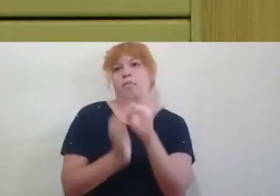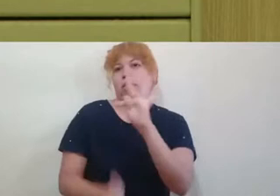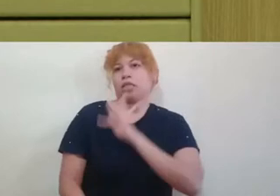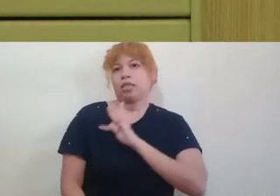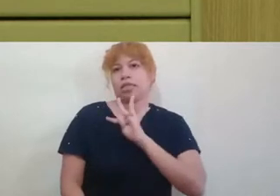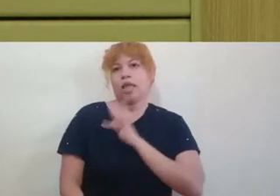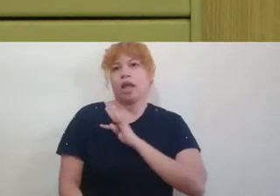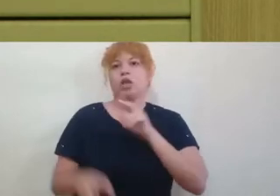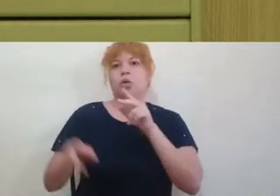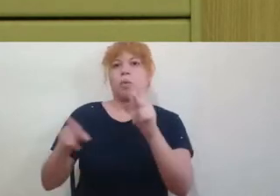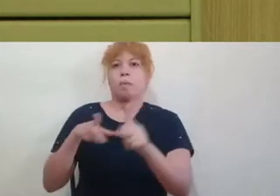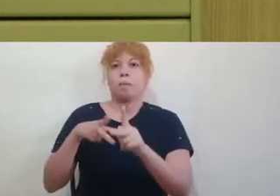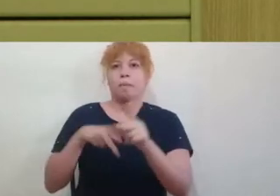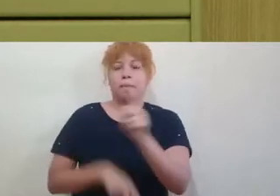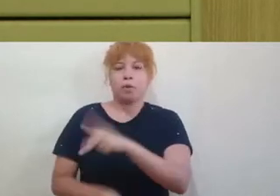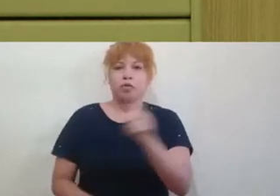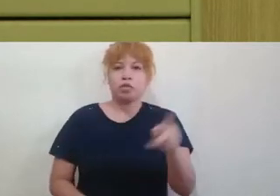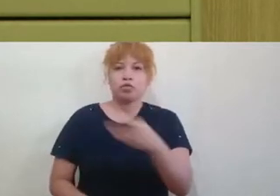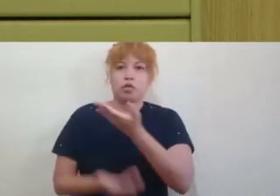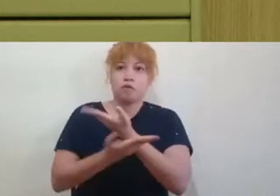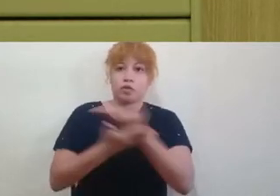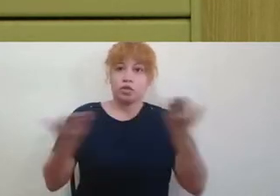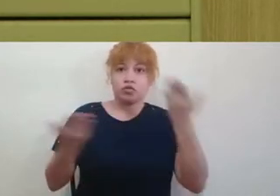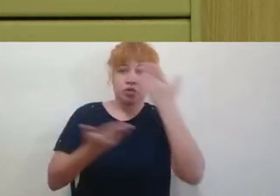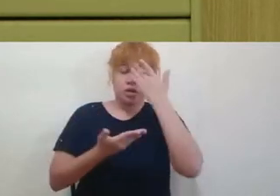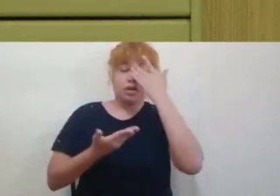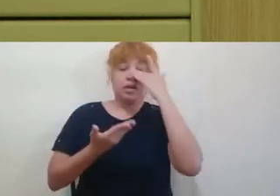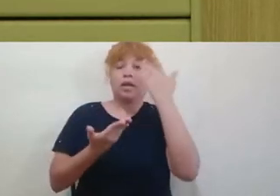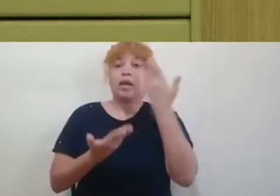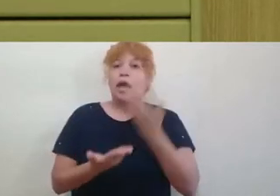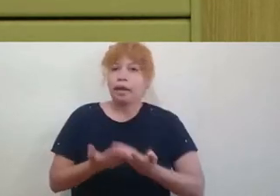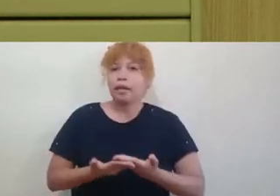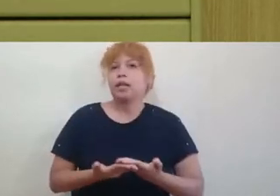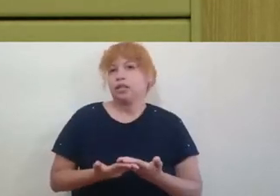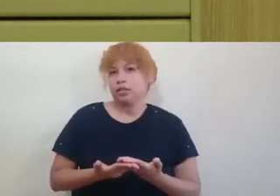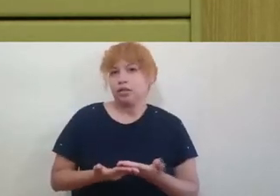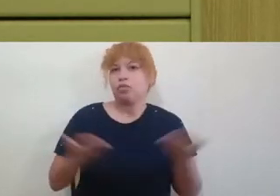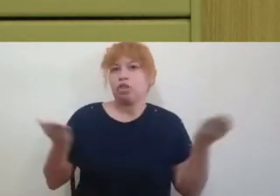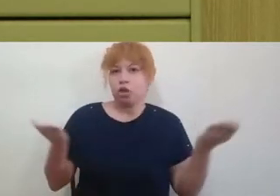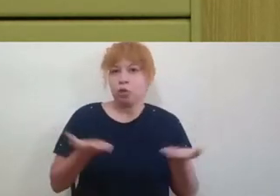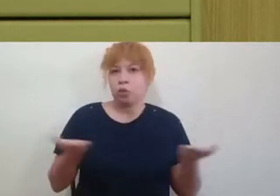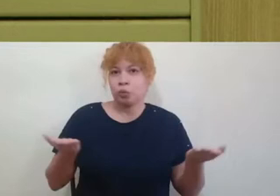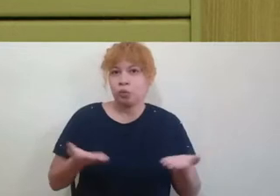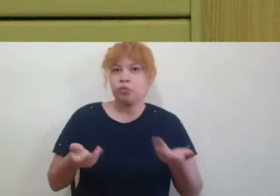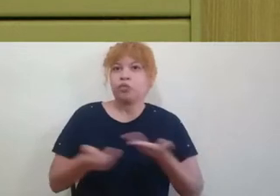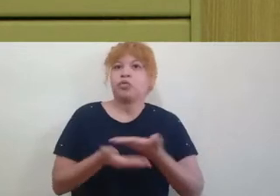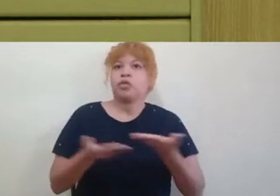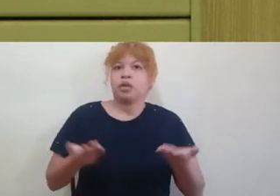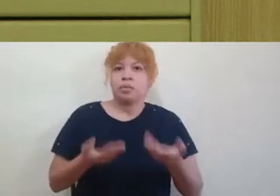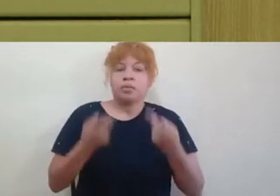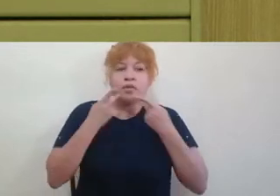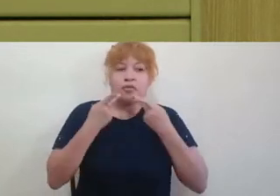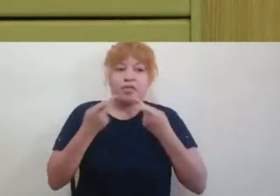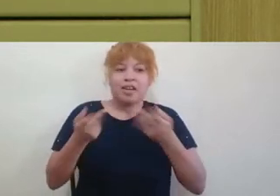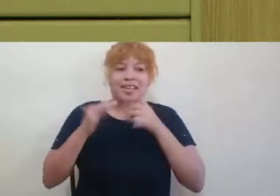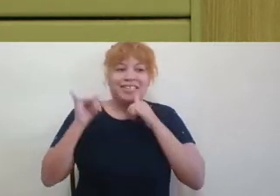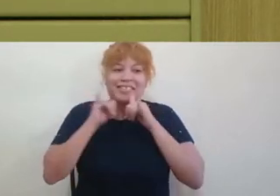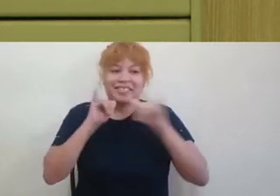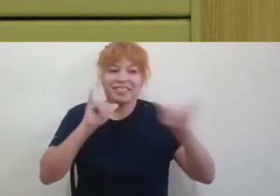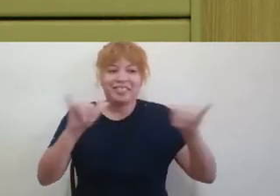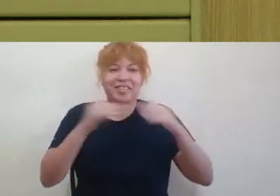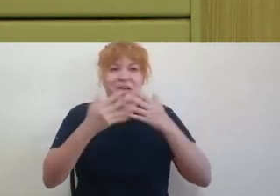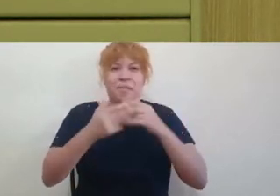só no diploma. Vocês também levarão conhecimento científico para a vida de várias pessoas